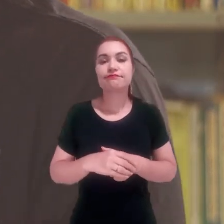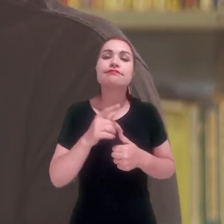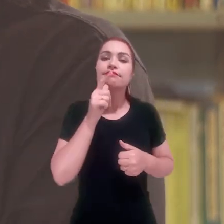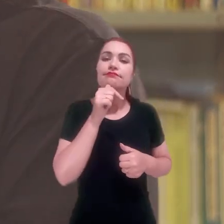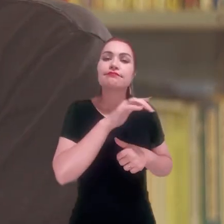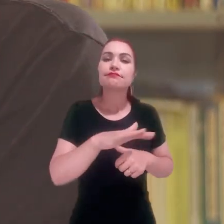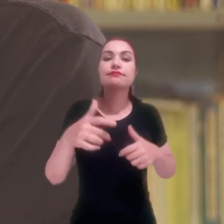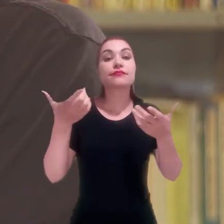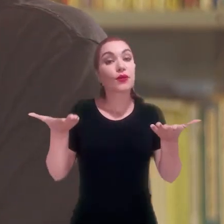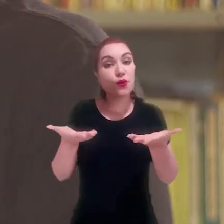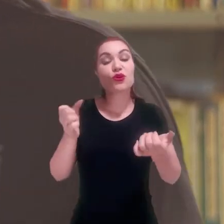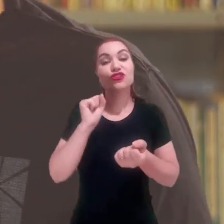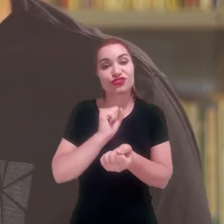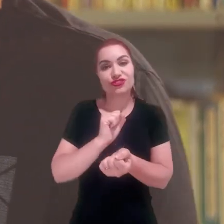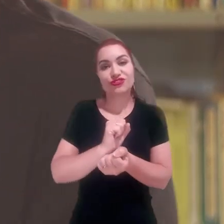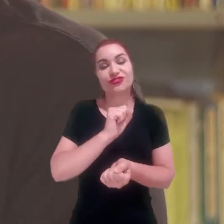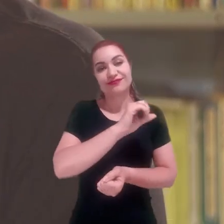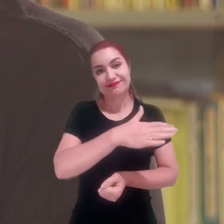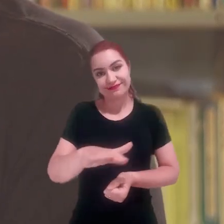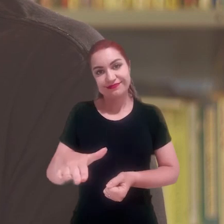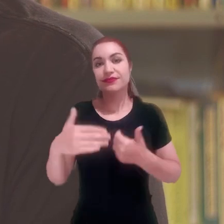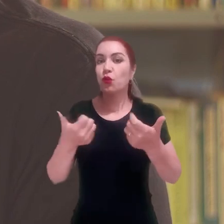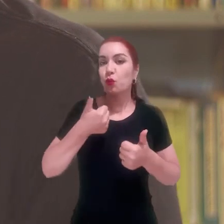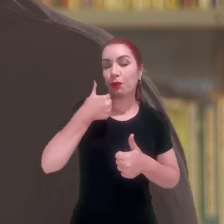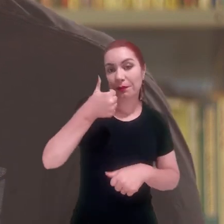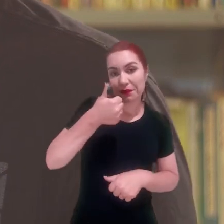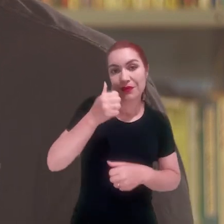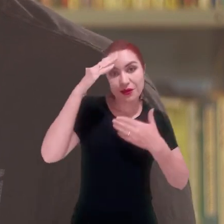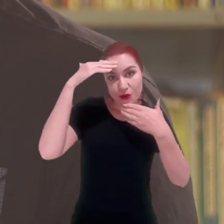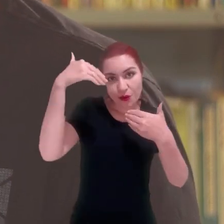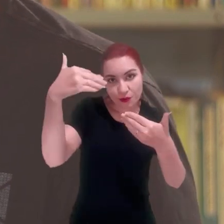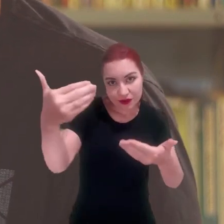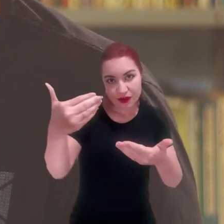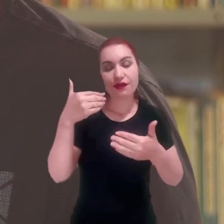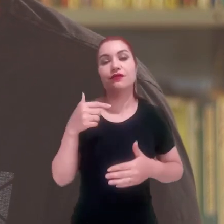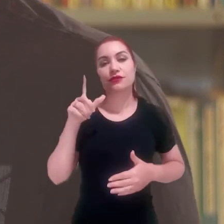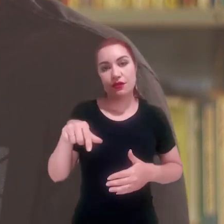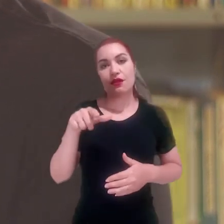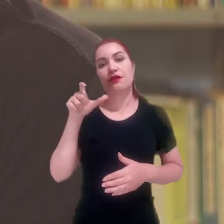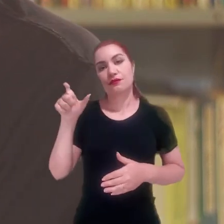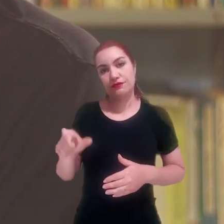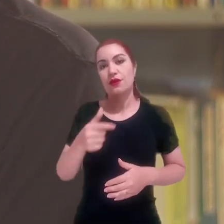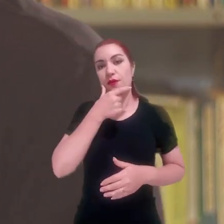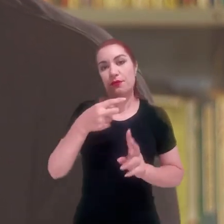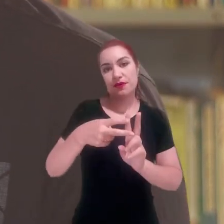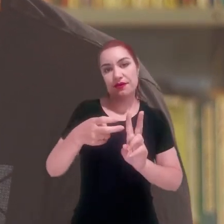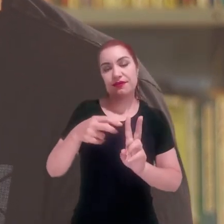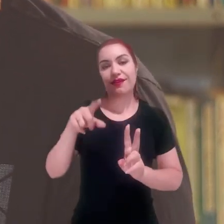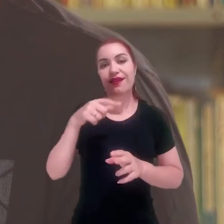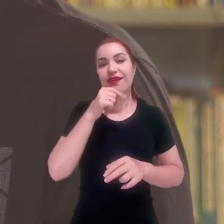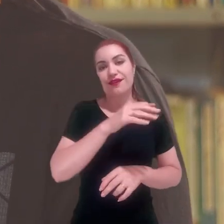sido o atual Rio São Cepé. Então, a primeira homenagem que nós temos dentro do nosso território cepeense para Sepete Araju é o